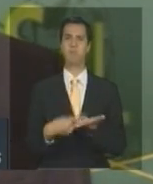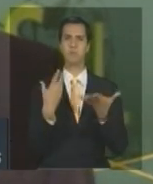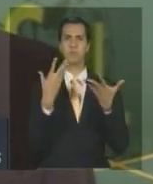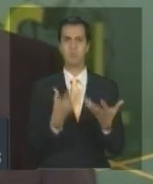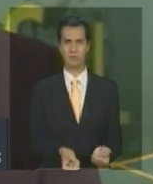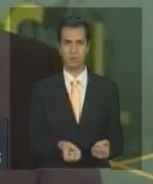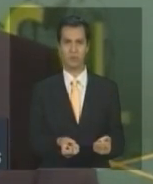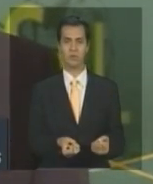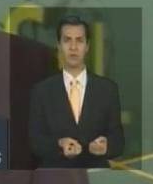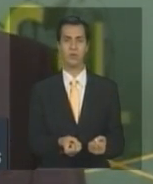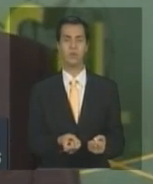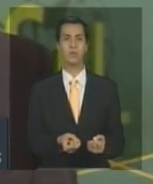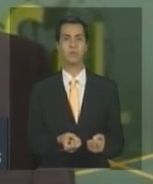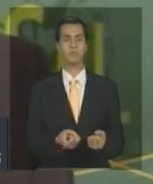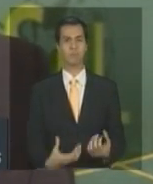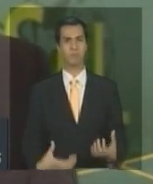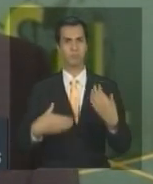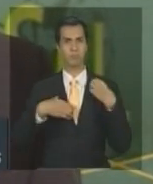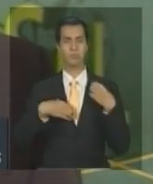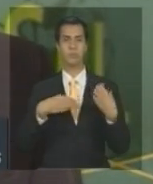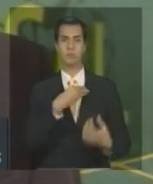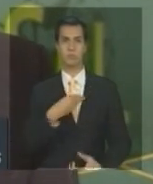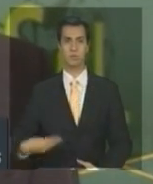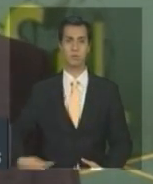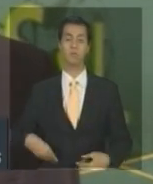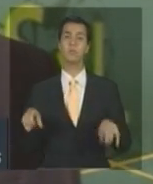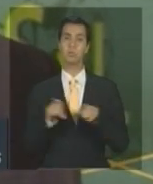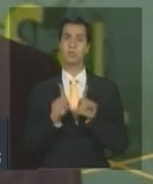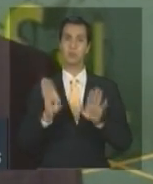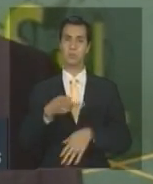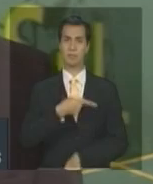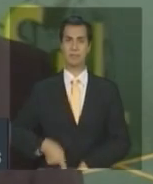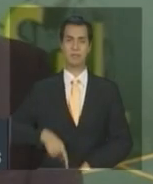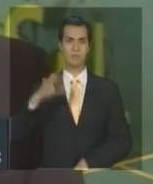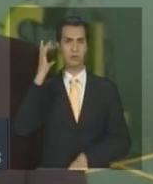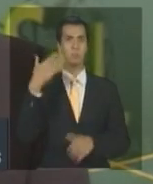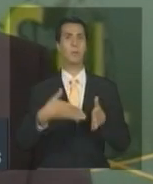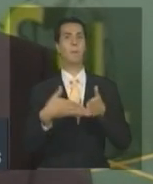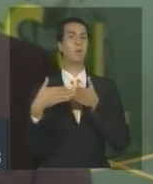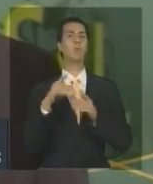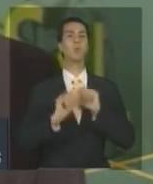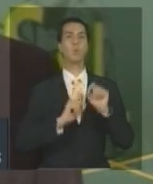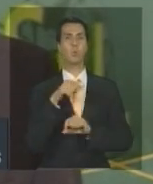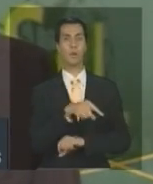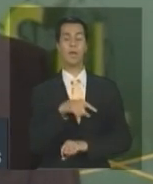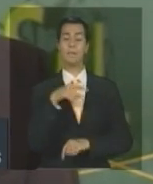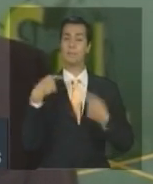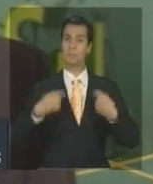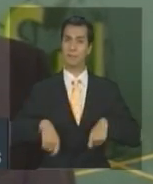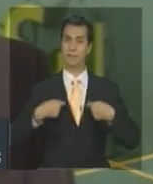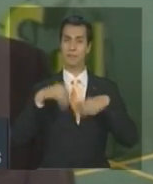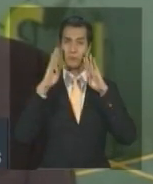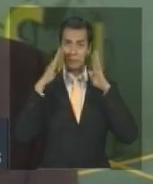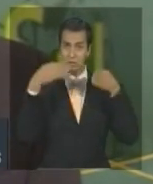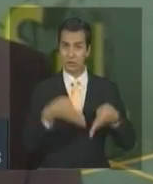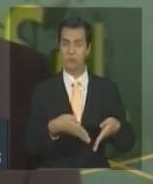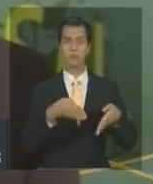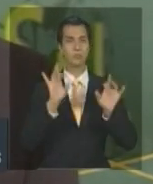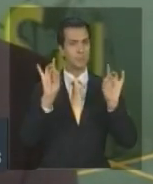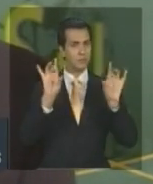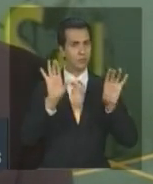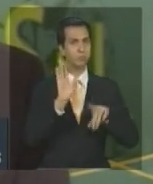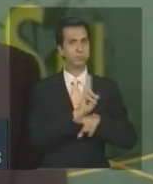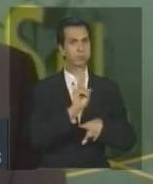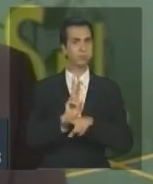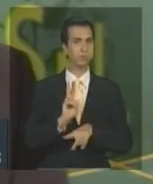e, a partir daí, já ouviu alguns pedidos, entre eles, para que ele tenha uma atenção especial com os projetos do governo,